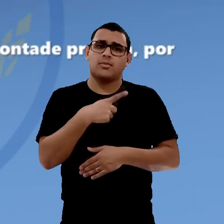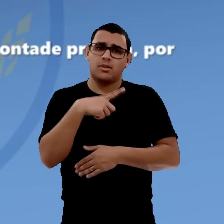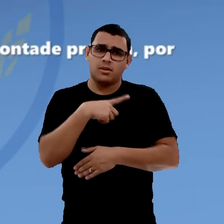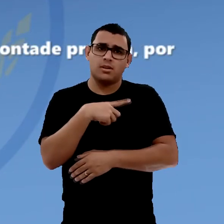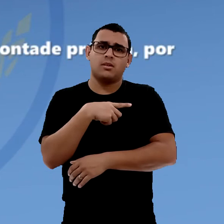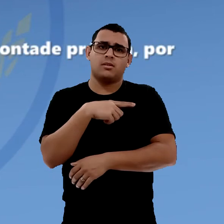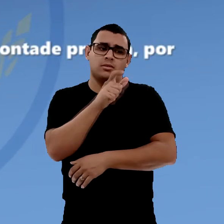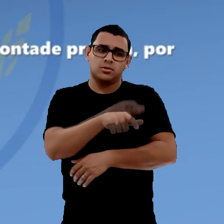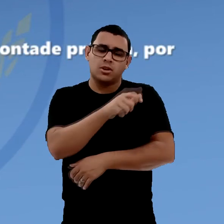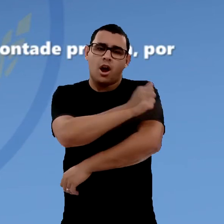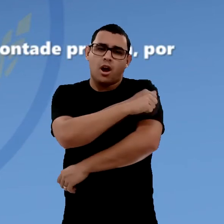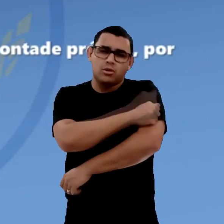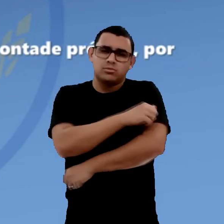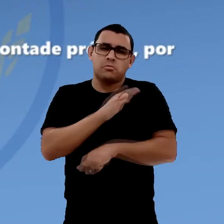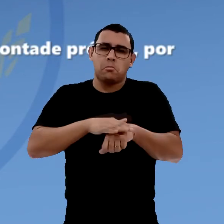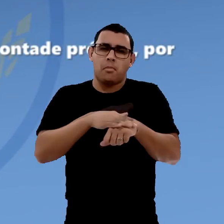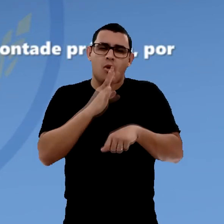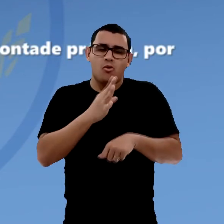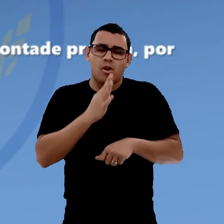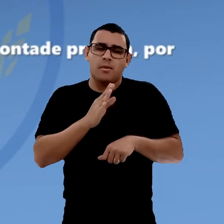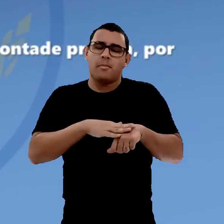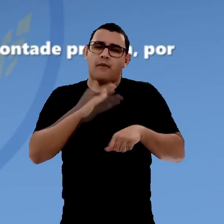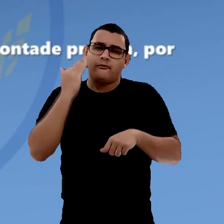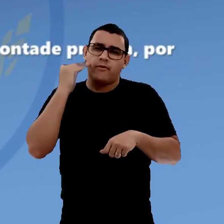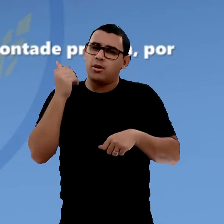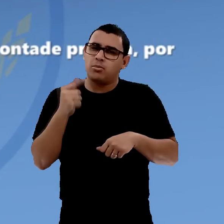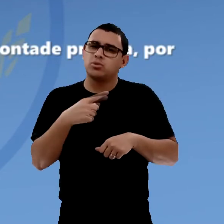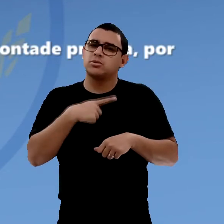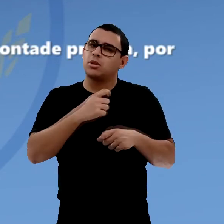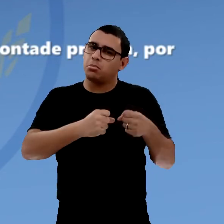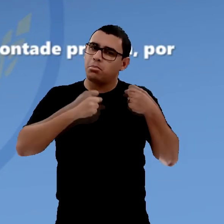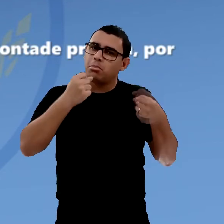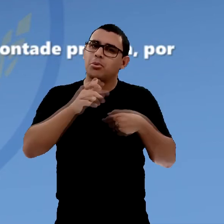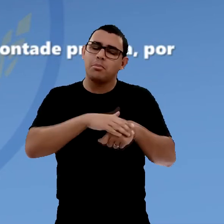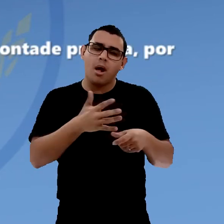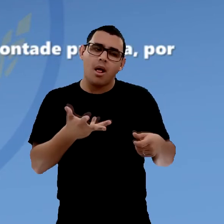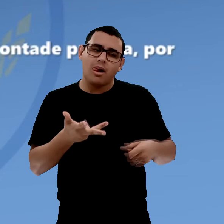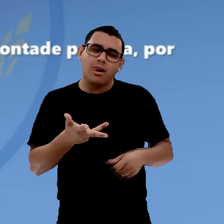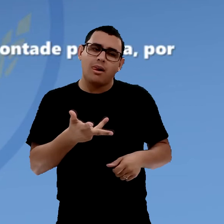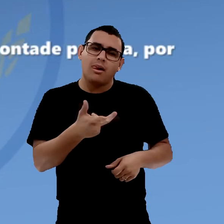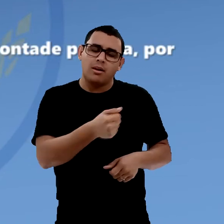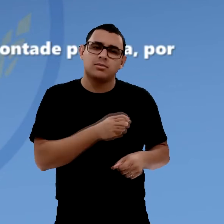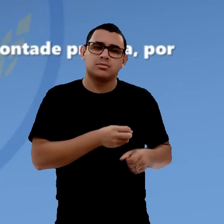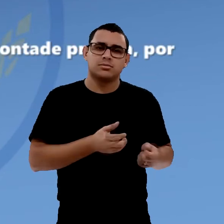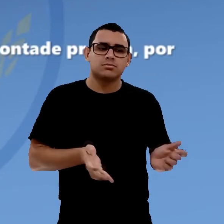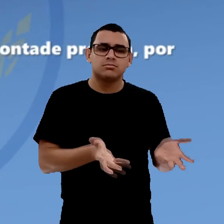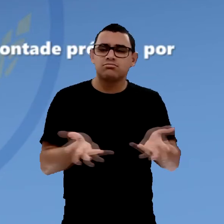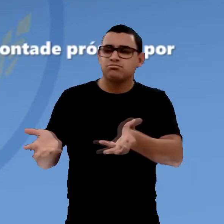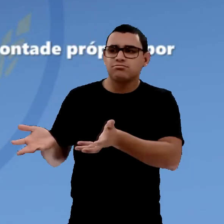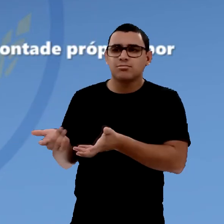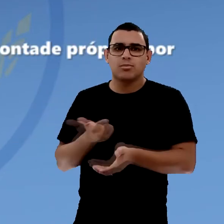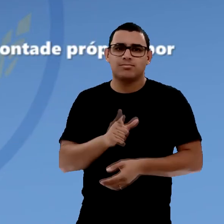ter aquela pessoa mais conhecida, tem mais poder de convencer os